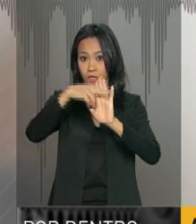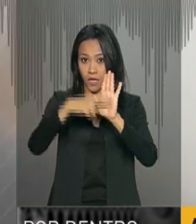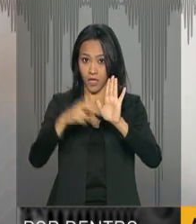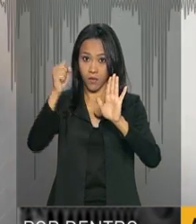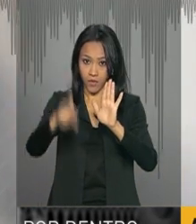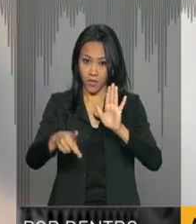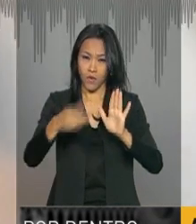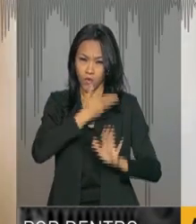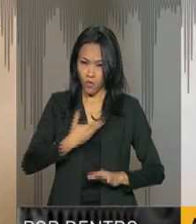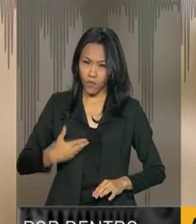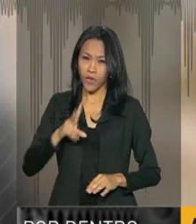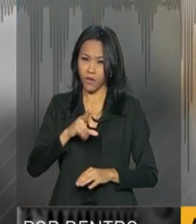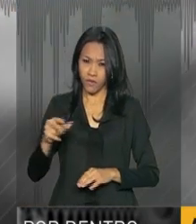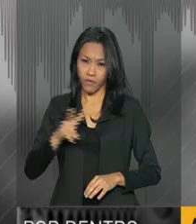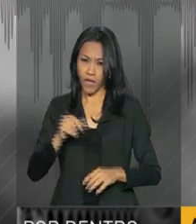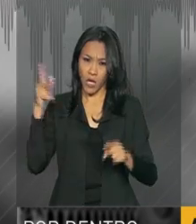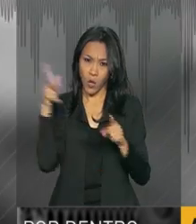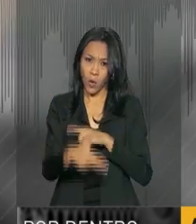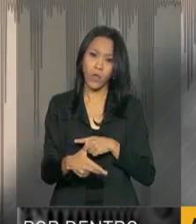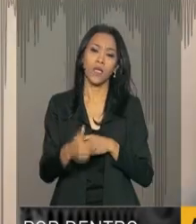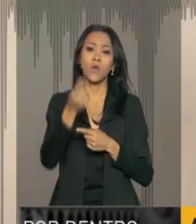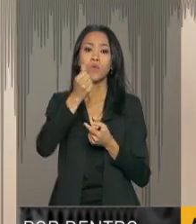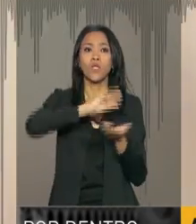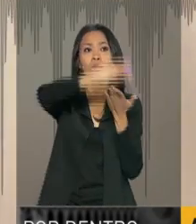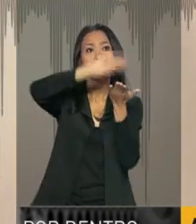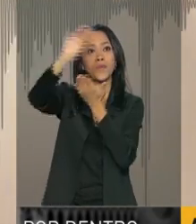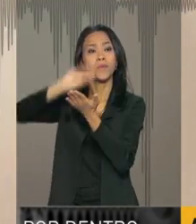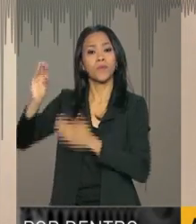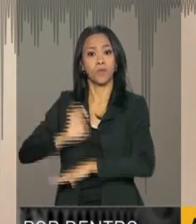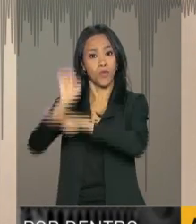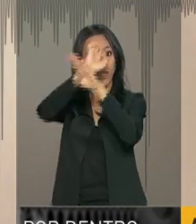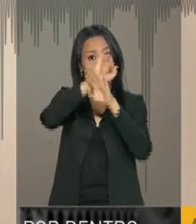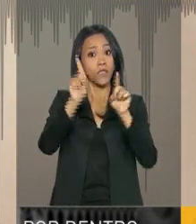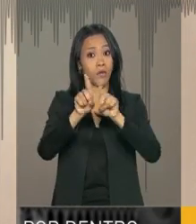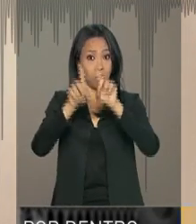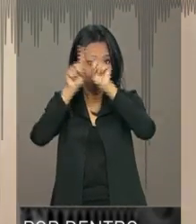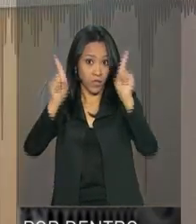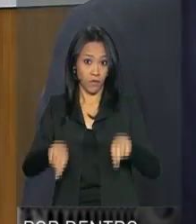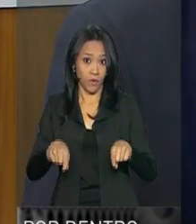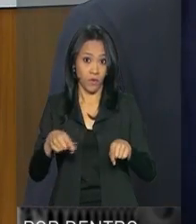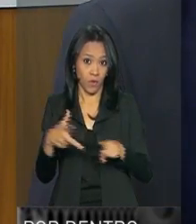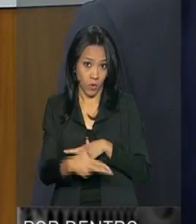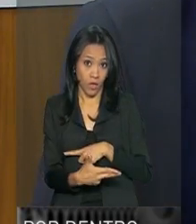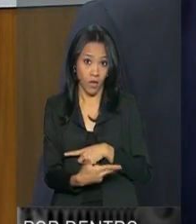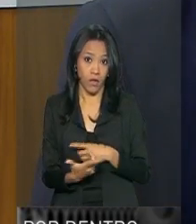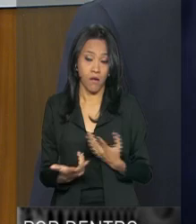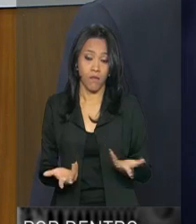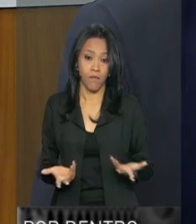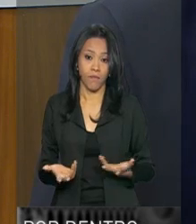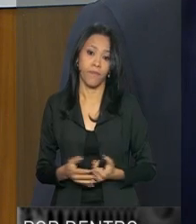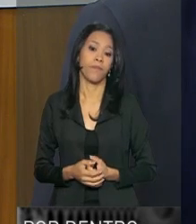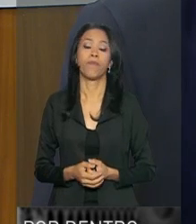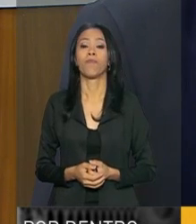cortar recursos de ajuda aos estados e de reajuste aos servidores públicos adilson é de